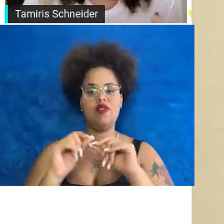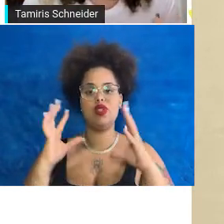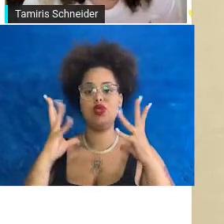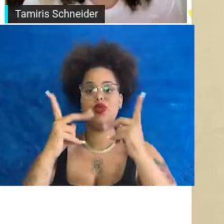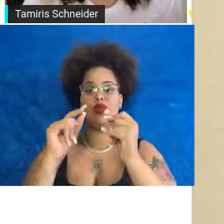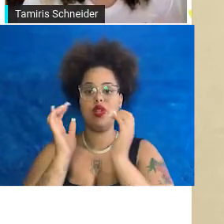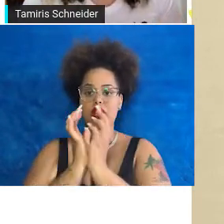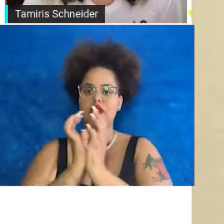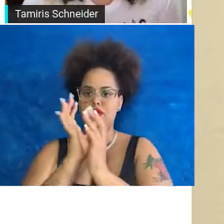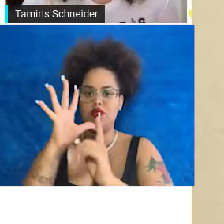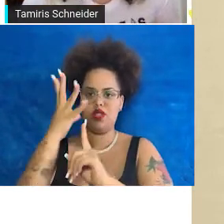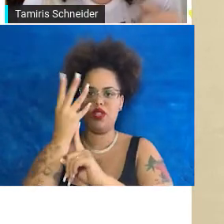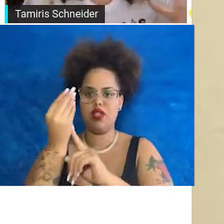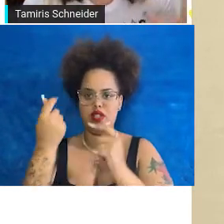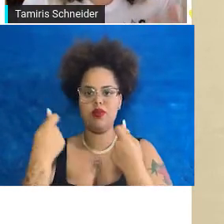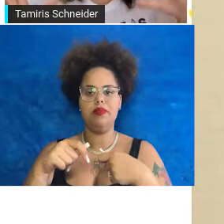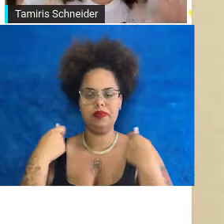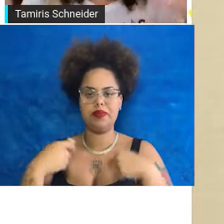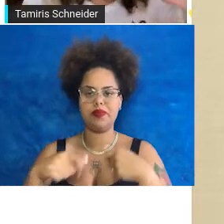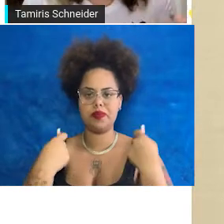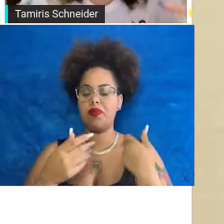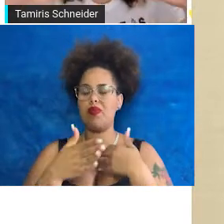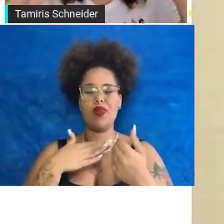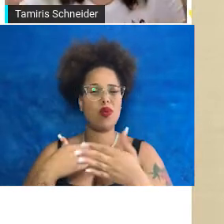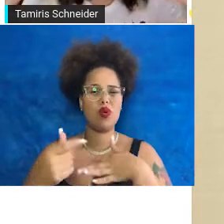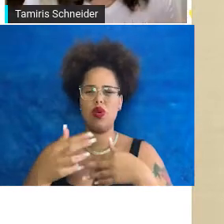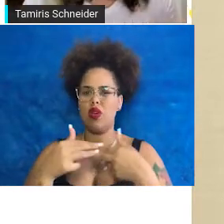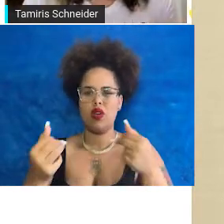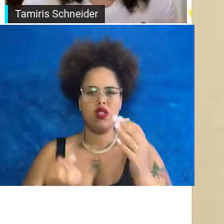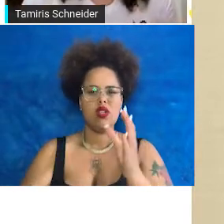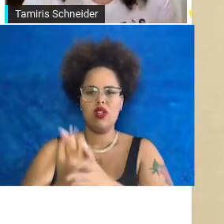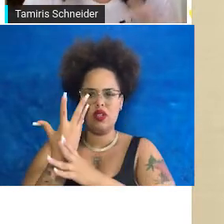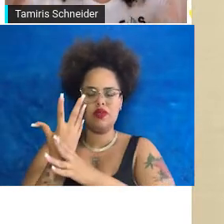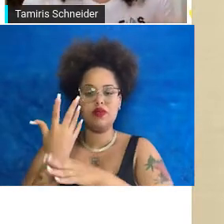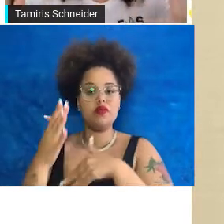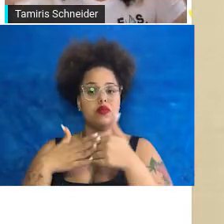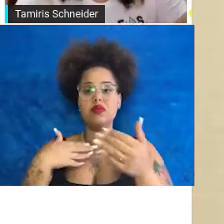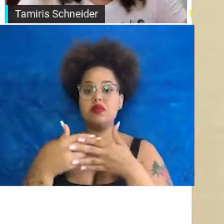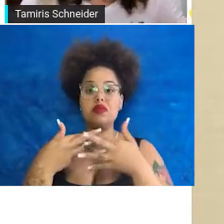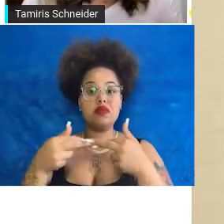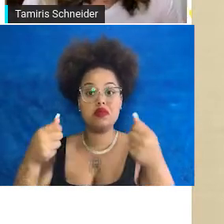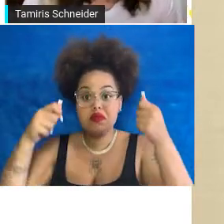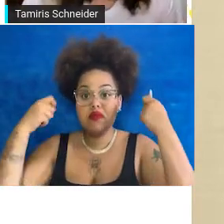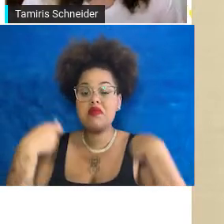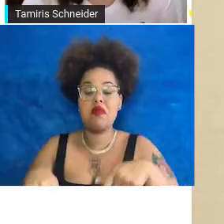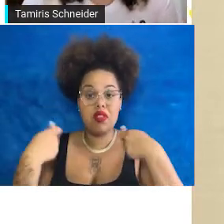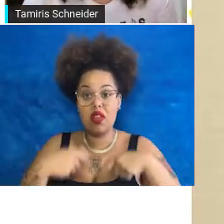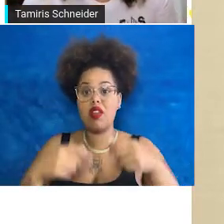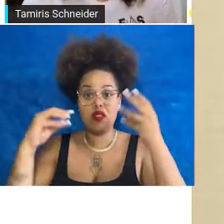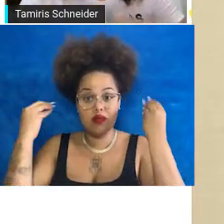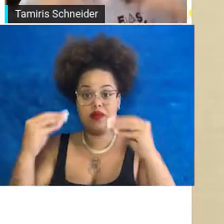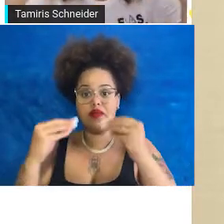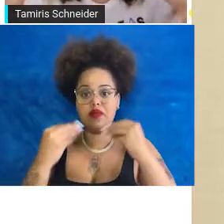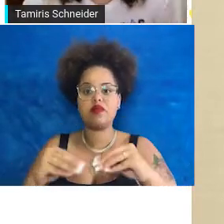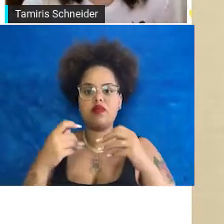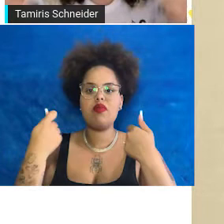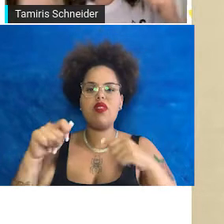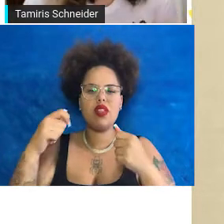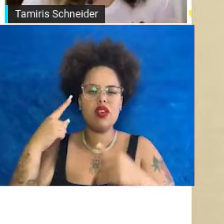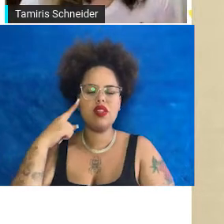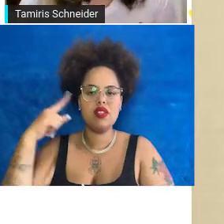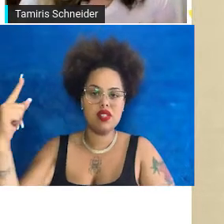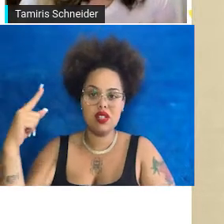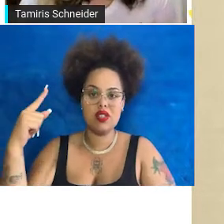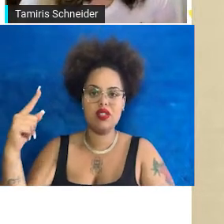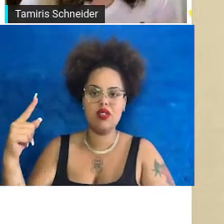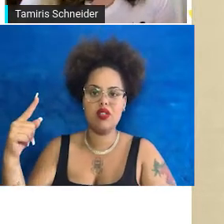equipe de arte precisar. Então, qualquer coisa que surgiu ali, qualquer coisa que precisa ser montada, precisa ser solucionado, o